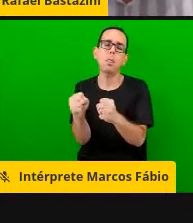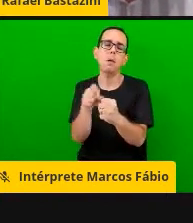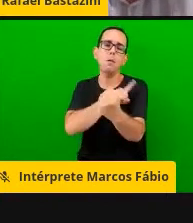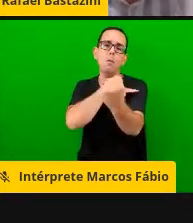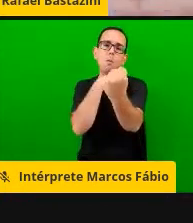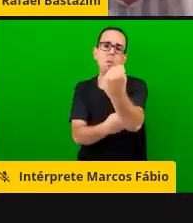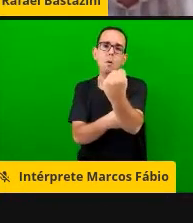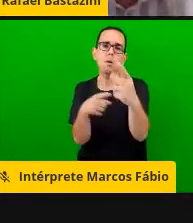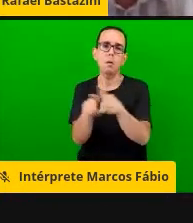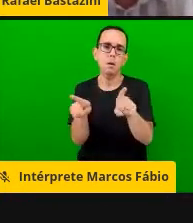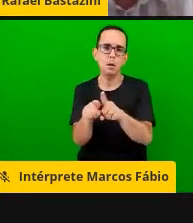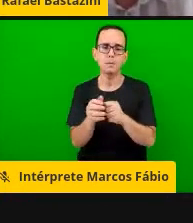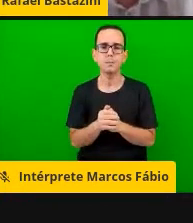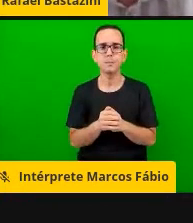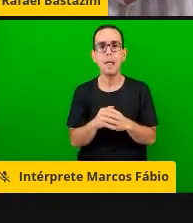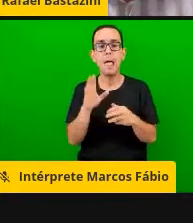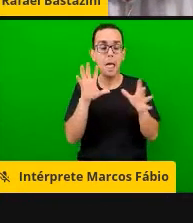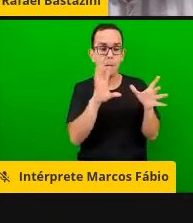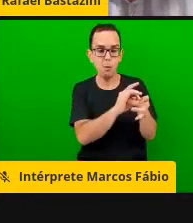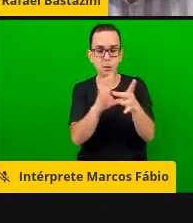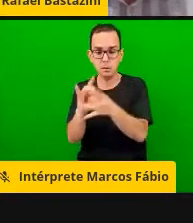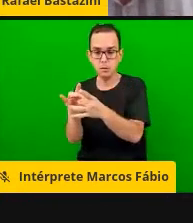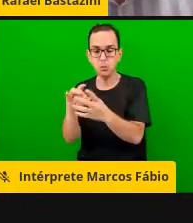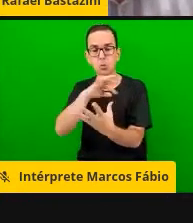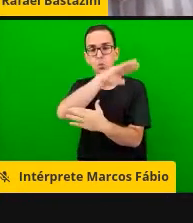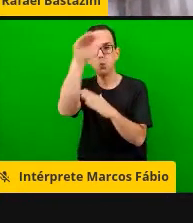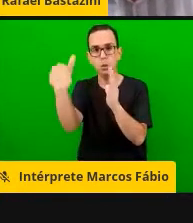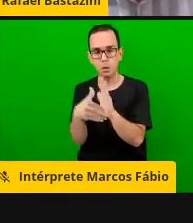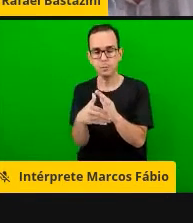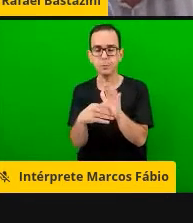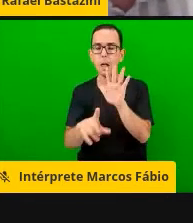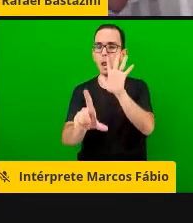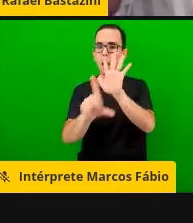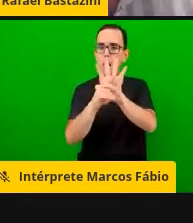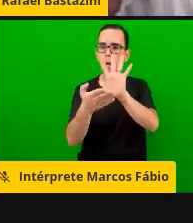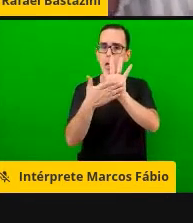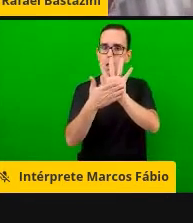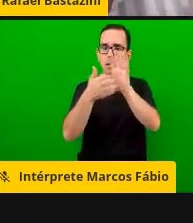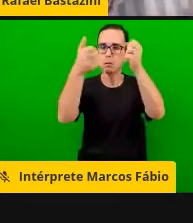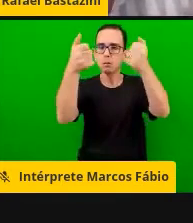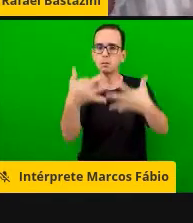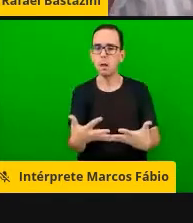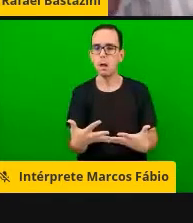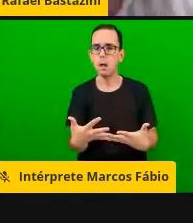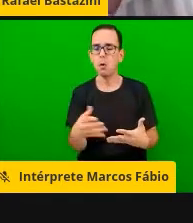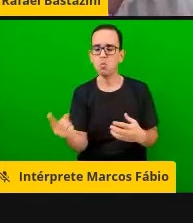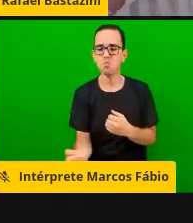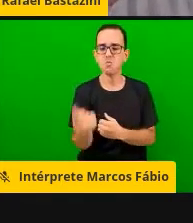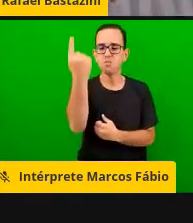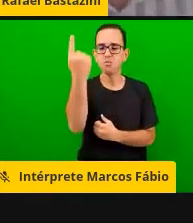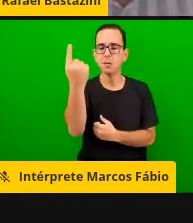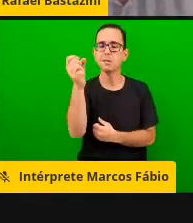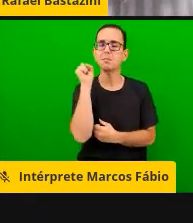aliados. Então, é a hegemonia total, né? Além, obviamente, de se tornar um império financeiro mundial,